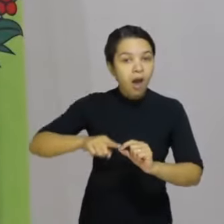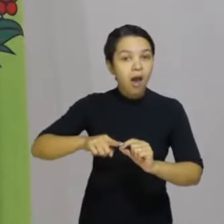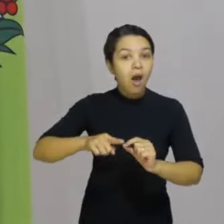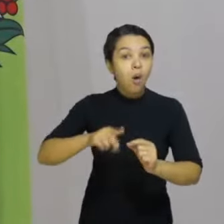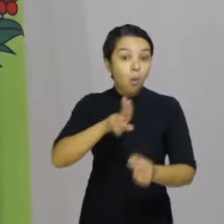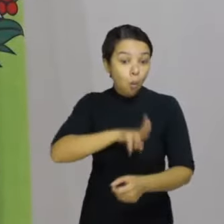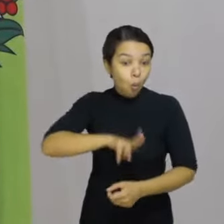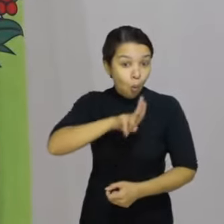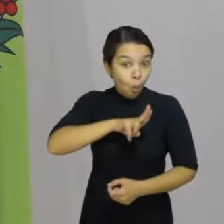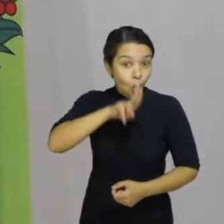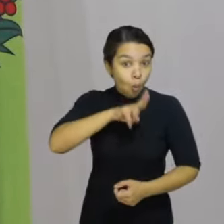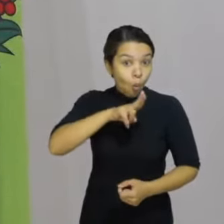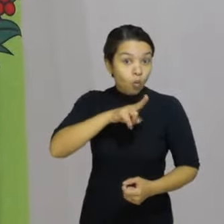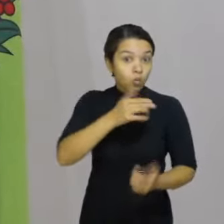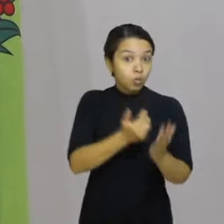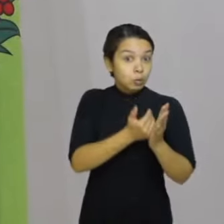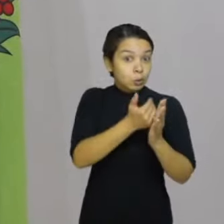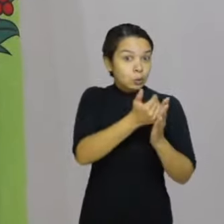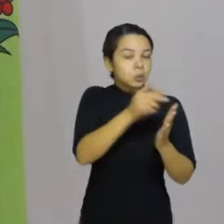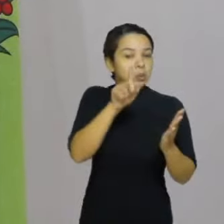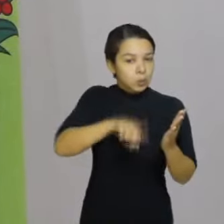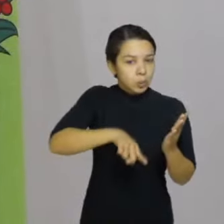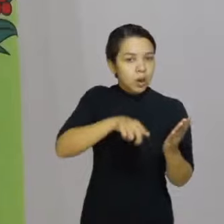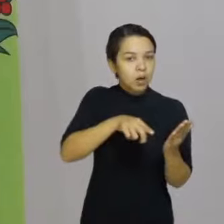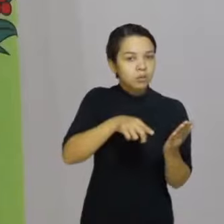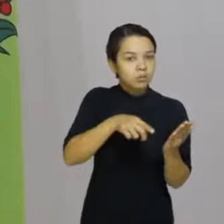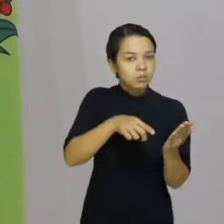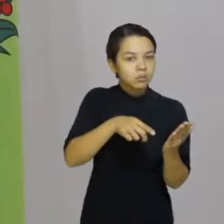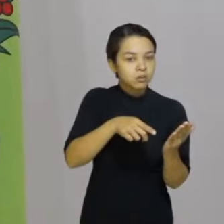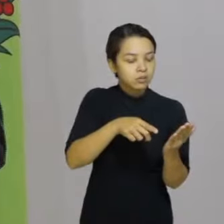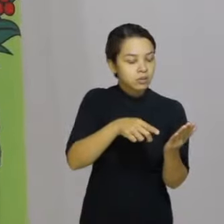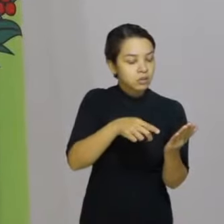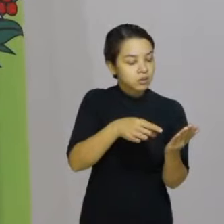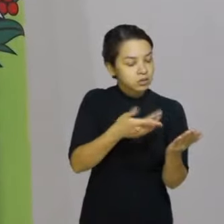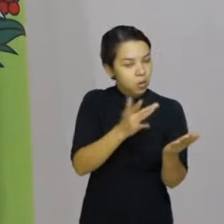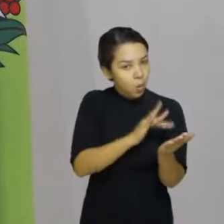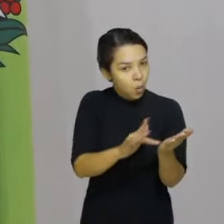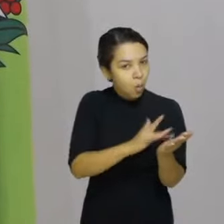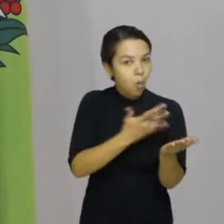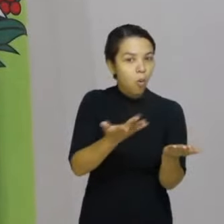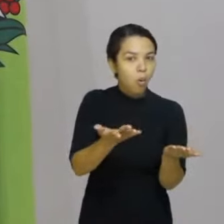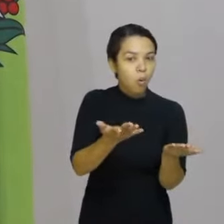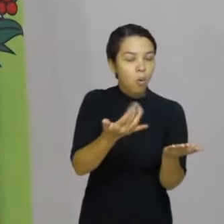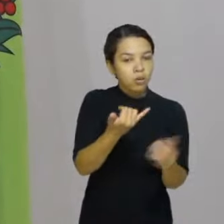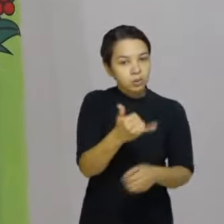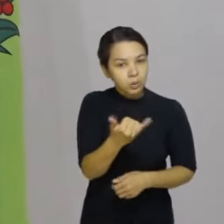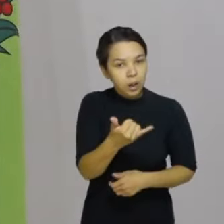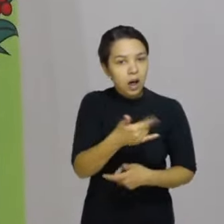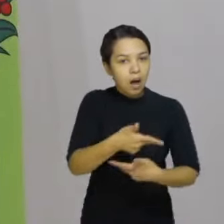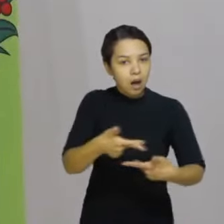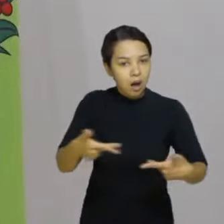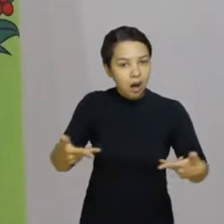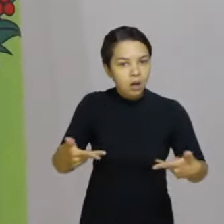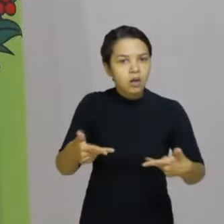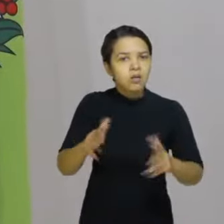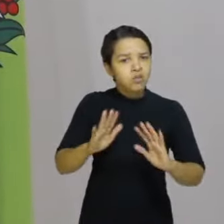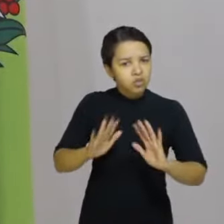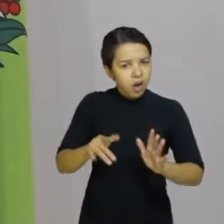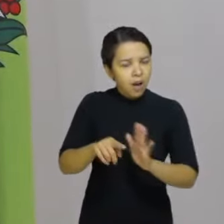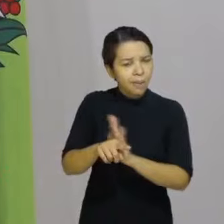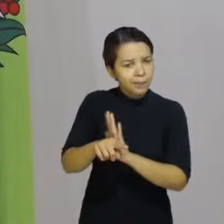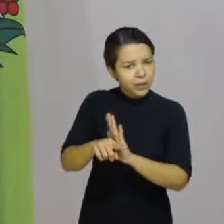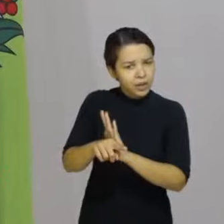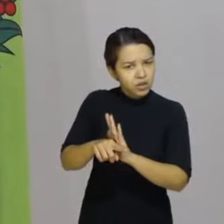disso. E uma pesquisa recente que avaliou o mundo nesses quesitos, pesquisa